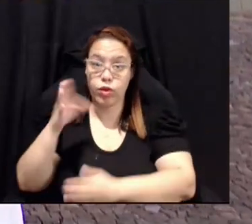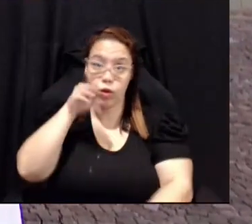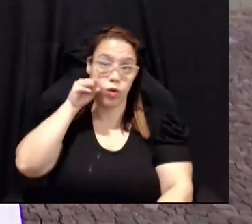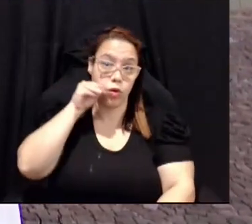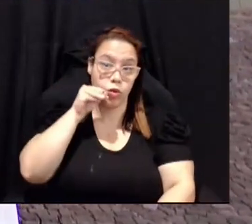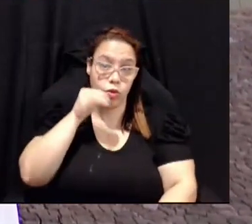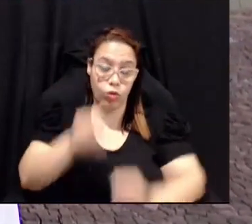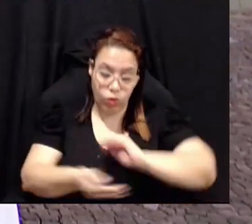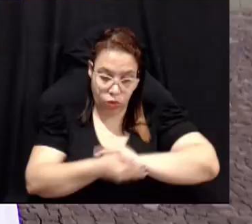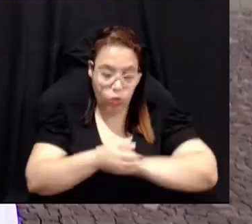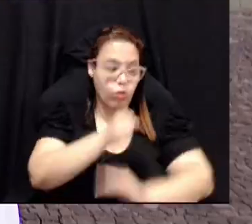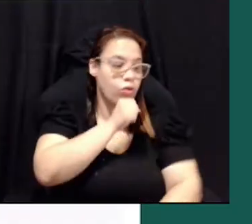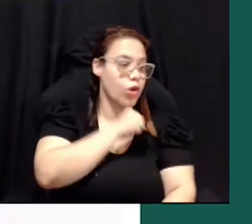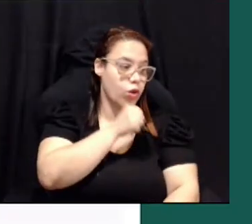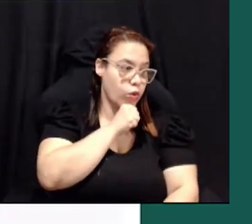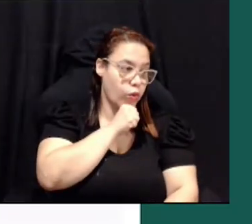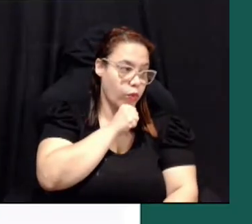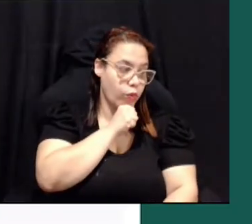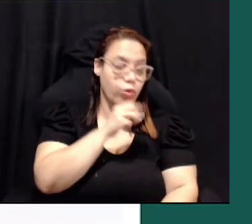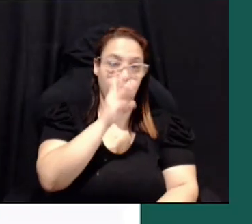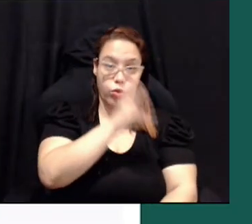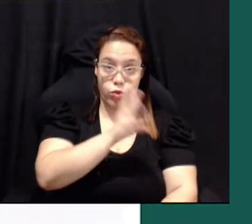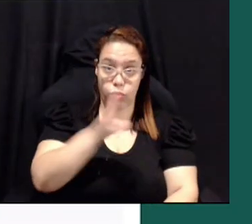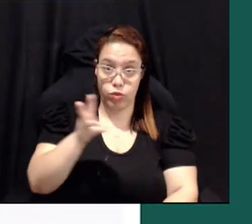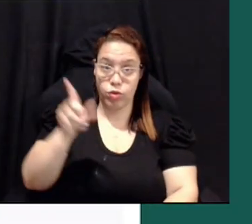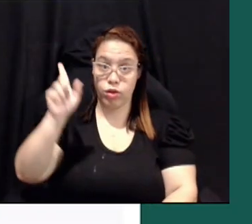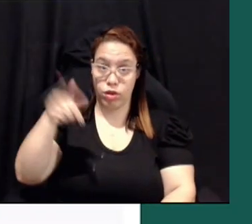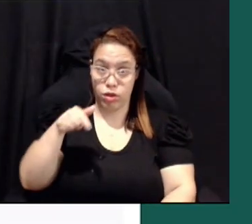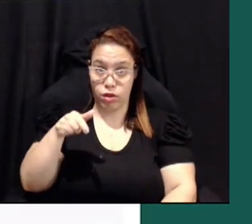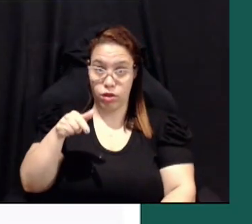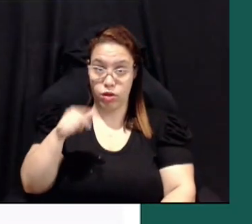do Idoso. O site é